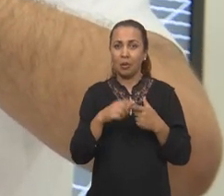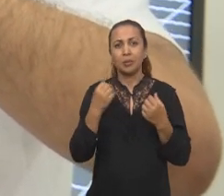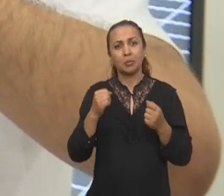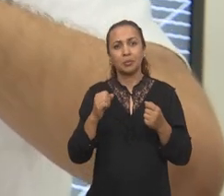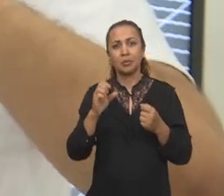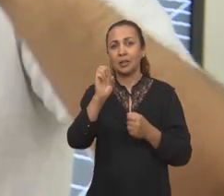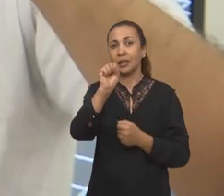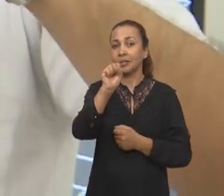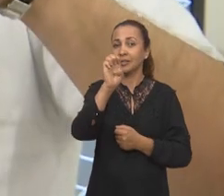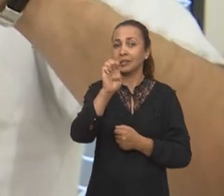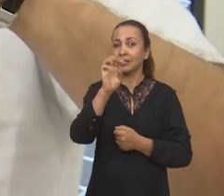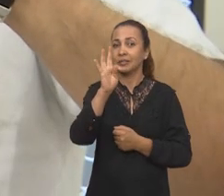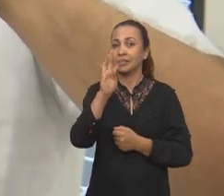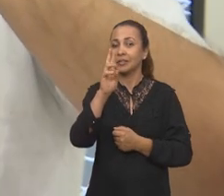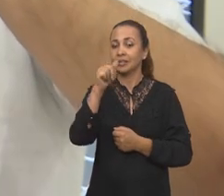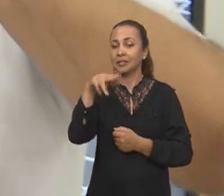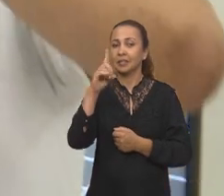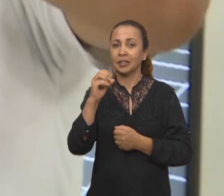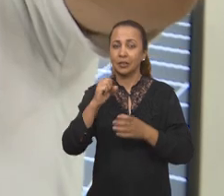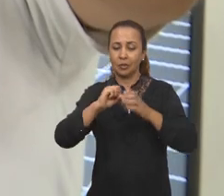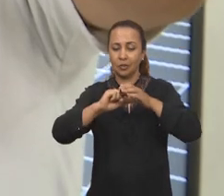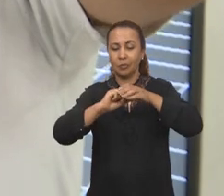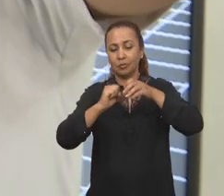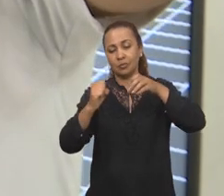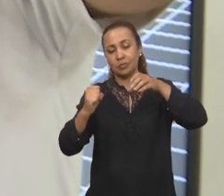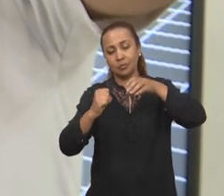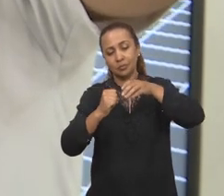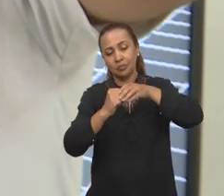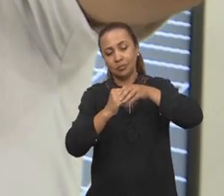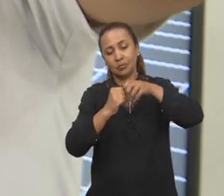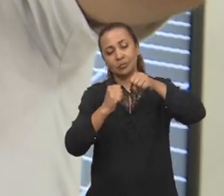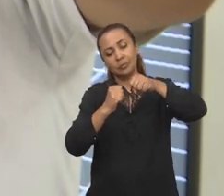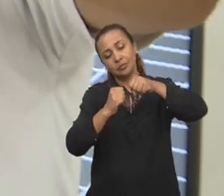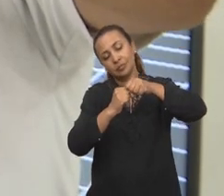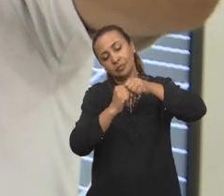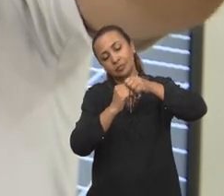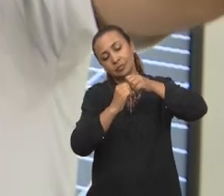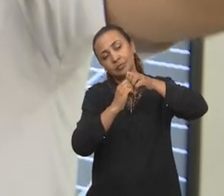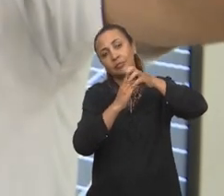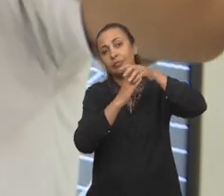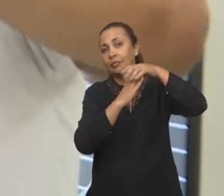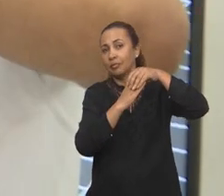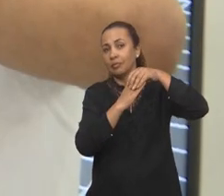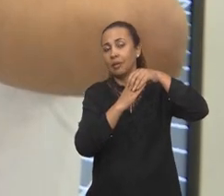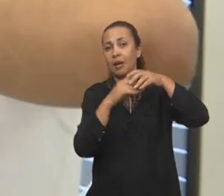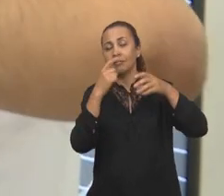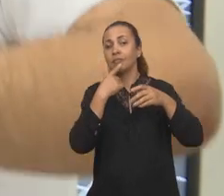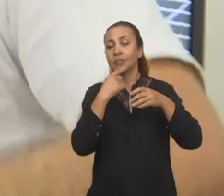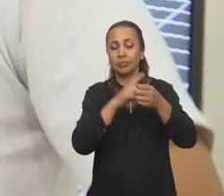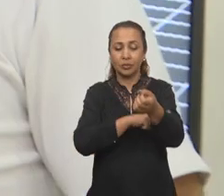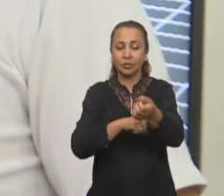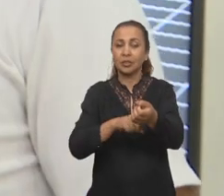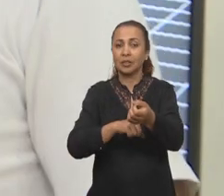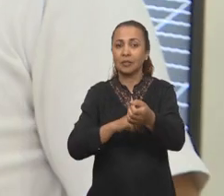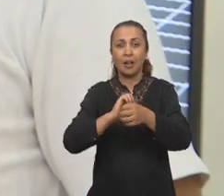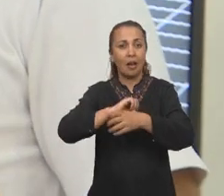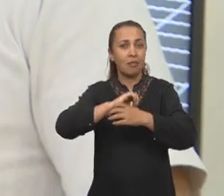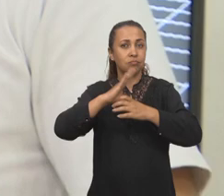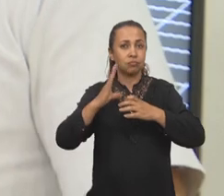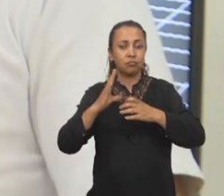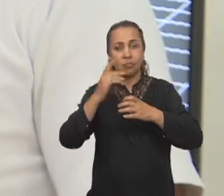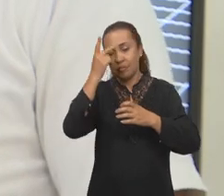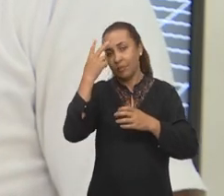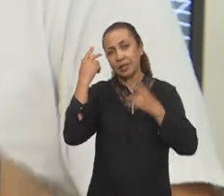estende Para que serve existentes uma parede vascular tá apertada você abre ela abrindo ela o sangue vai escolar de